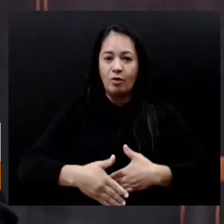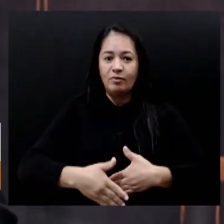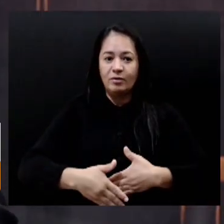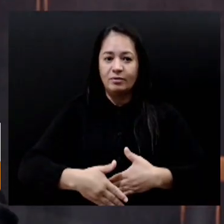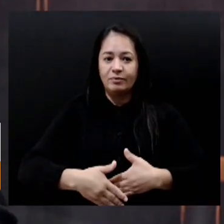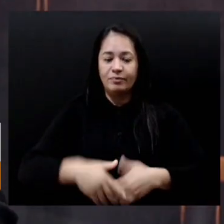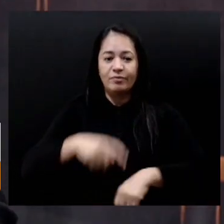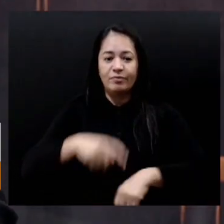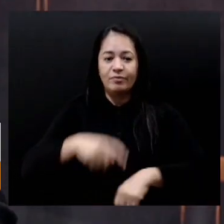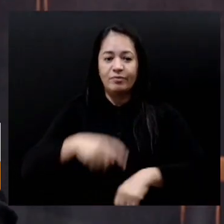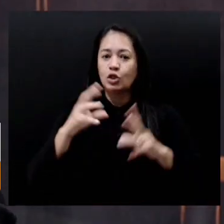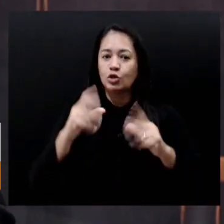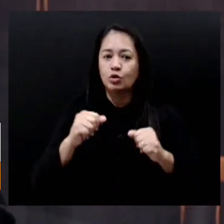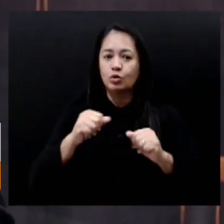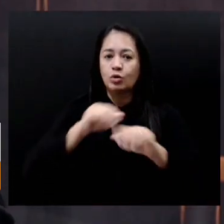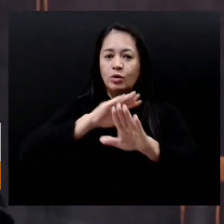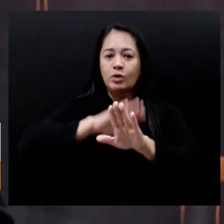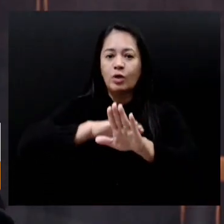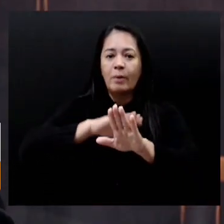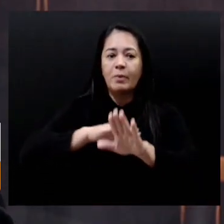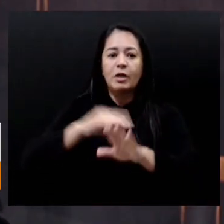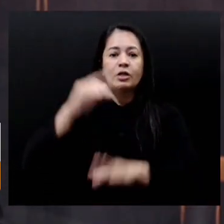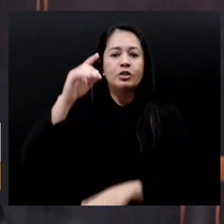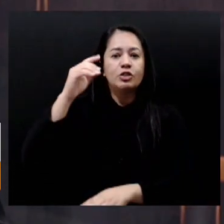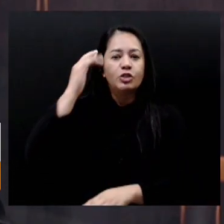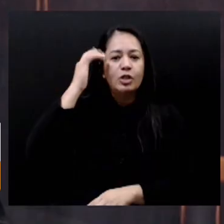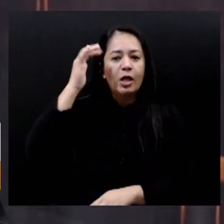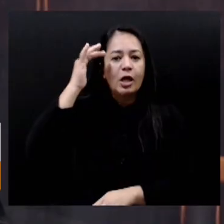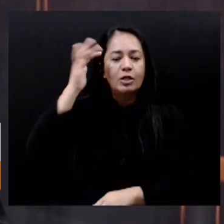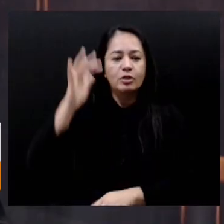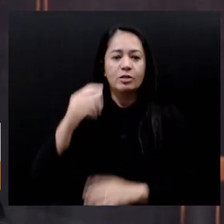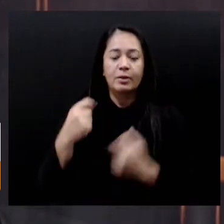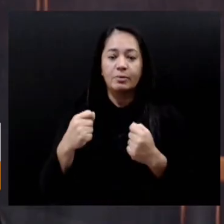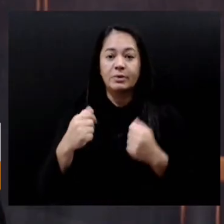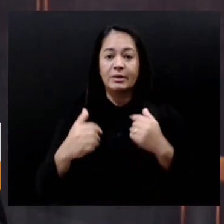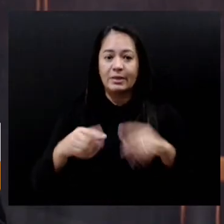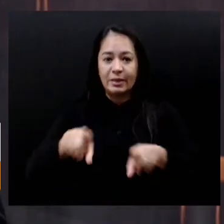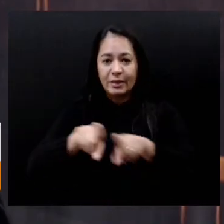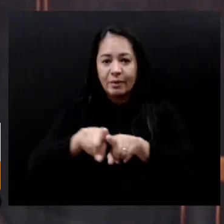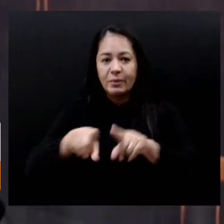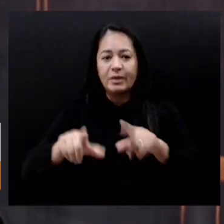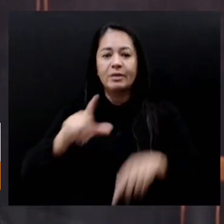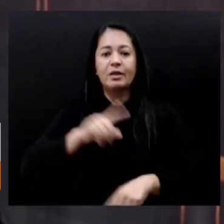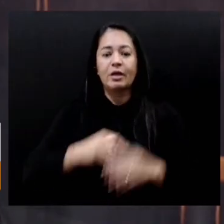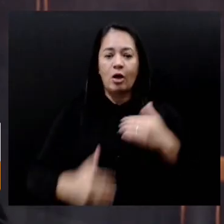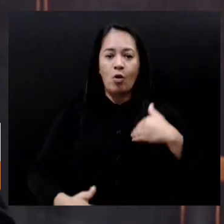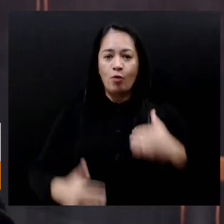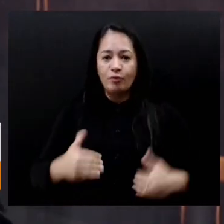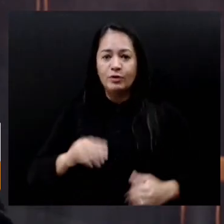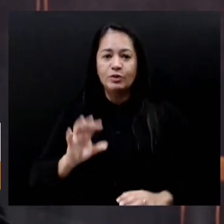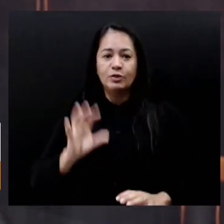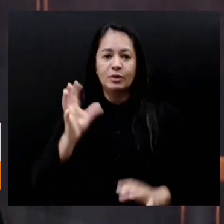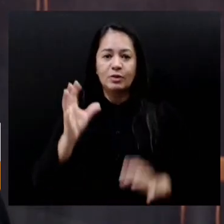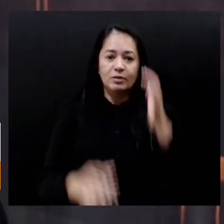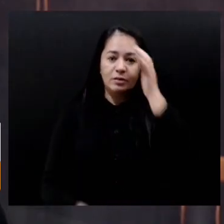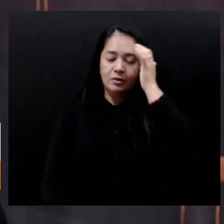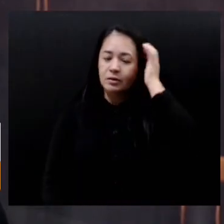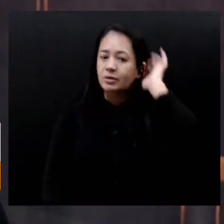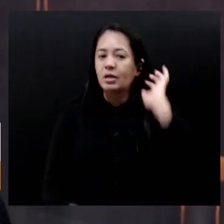parte racional cerebral. Então, tem questões físicas acontecendo. Agora, se você está sentindo